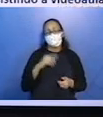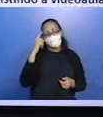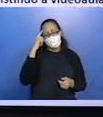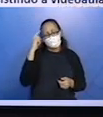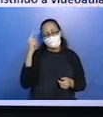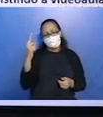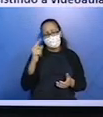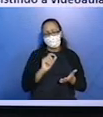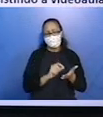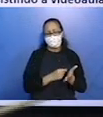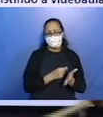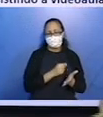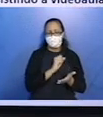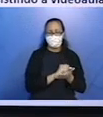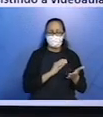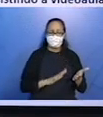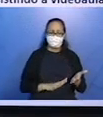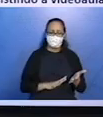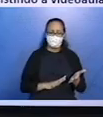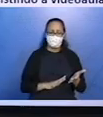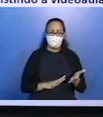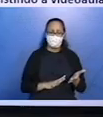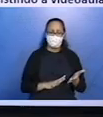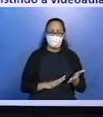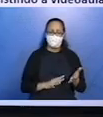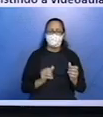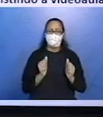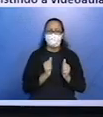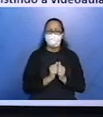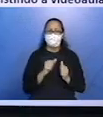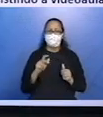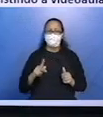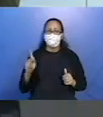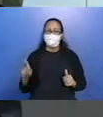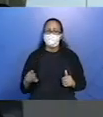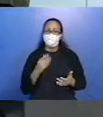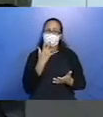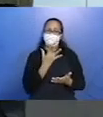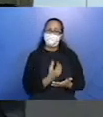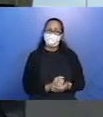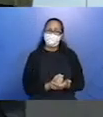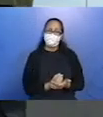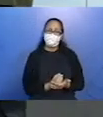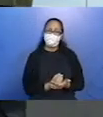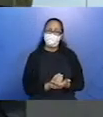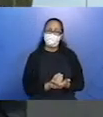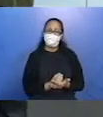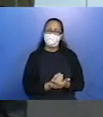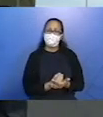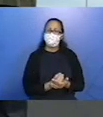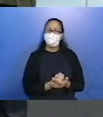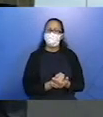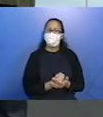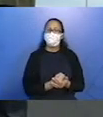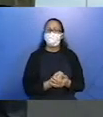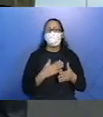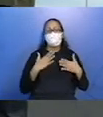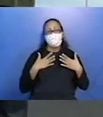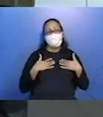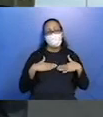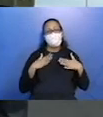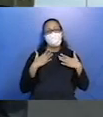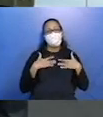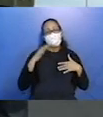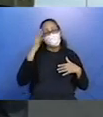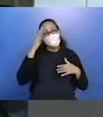dúvidas, corrigir as atividades e tarefas com o seu professor no aplicativo. Tenham calma para